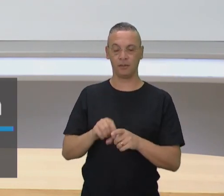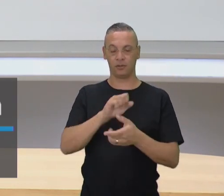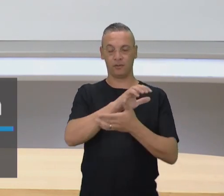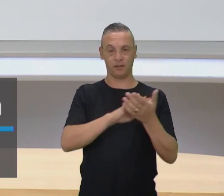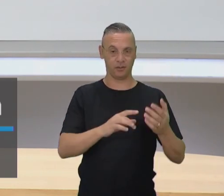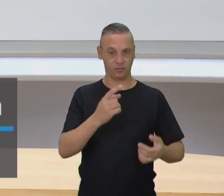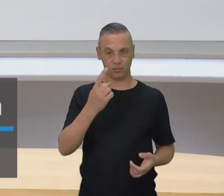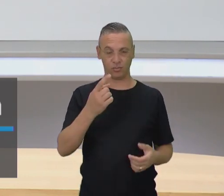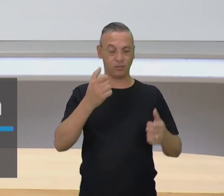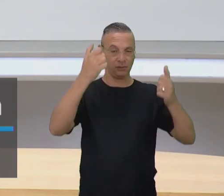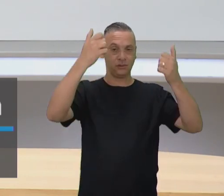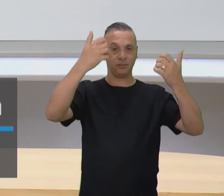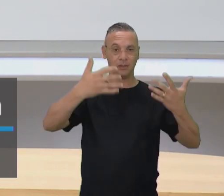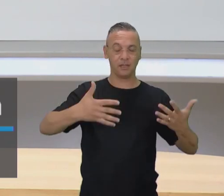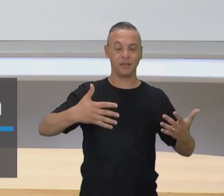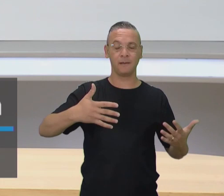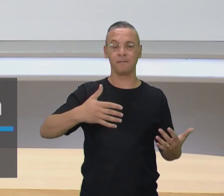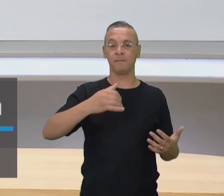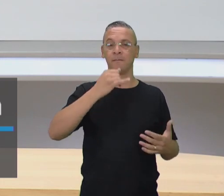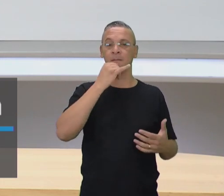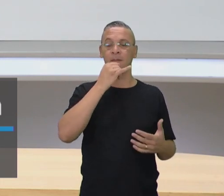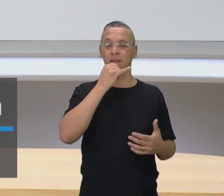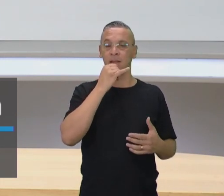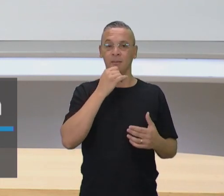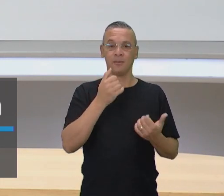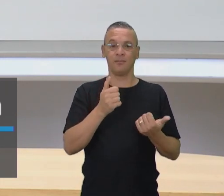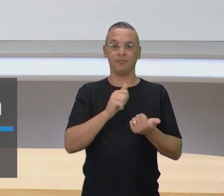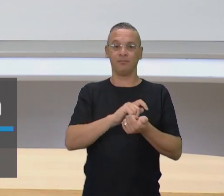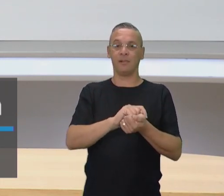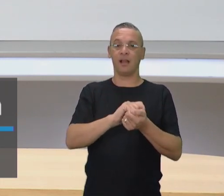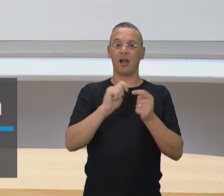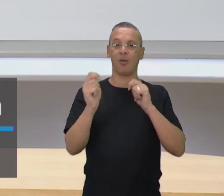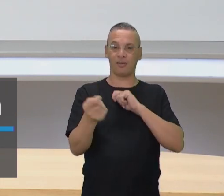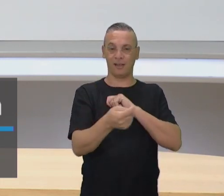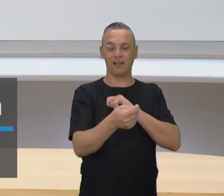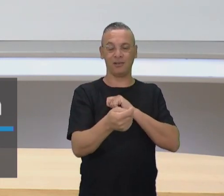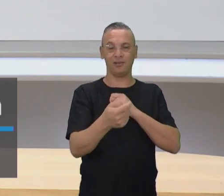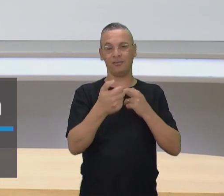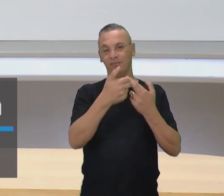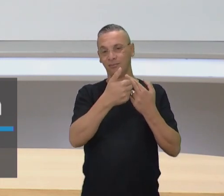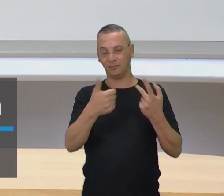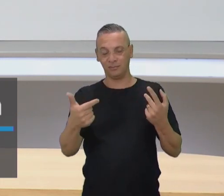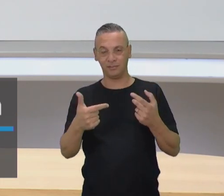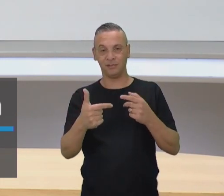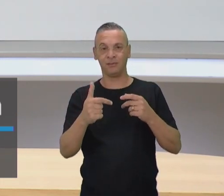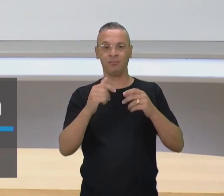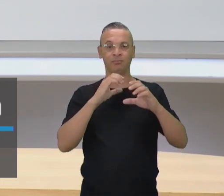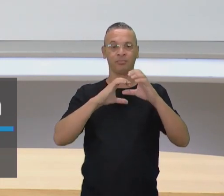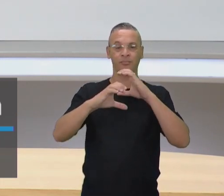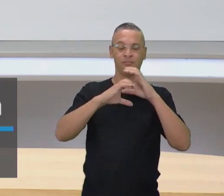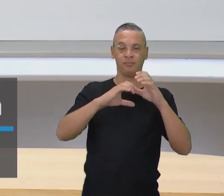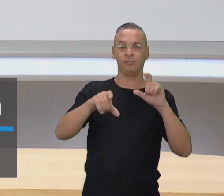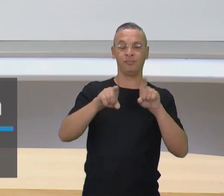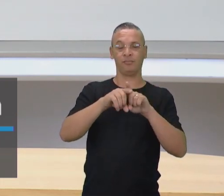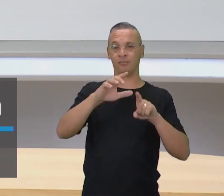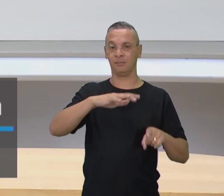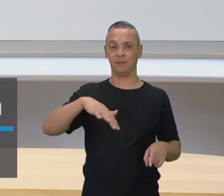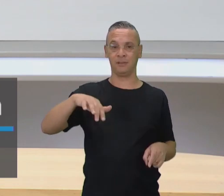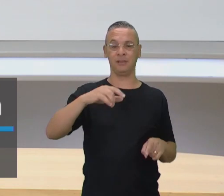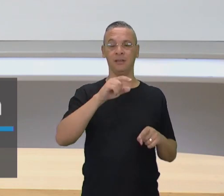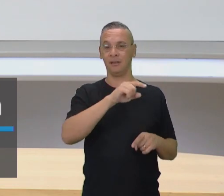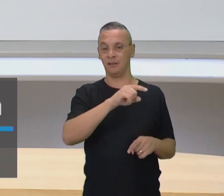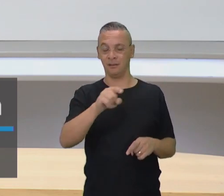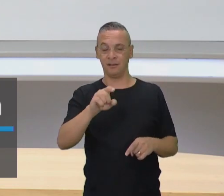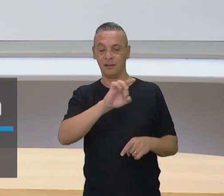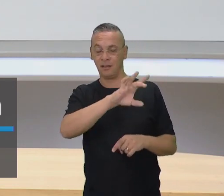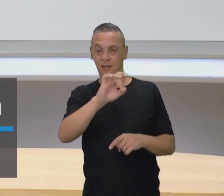atividade da mídia alternativa, da mídia hegemônica, da mídia comunitária e como que cada